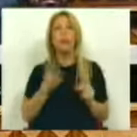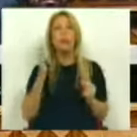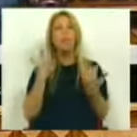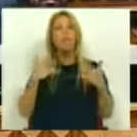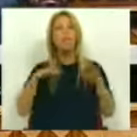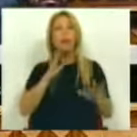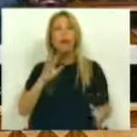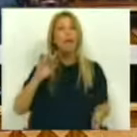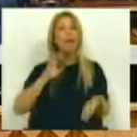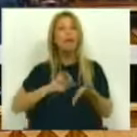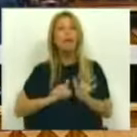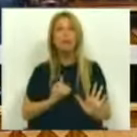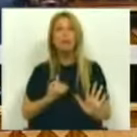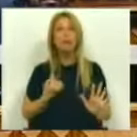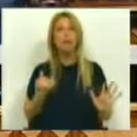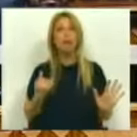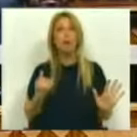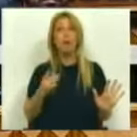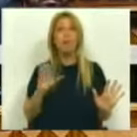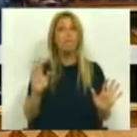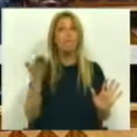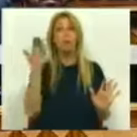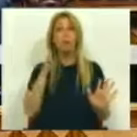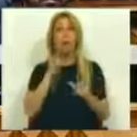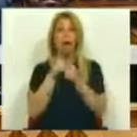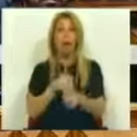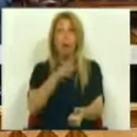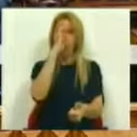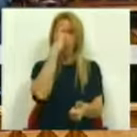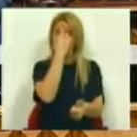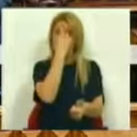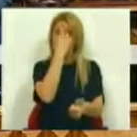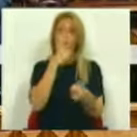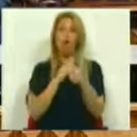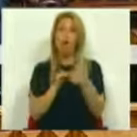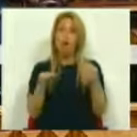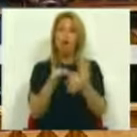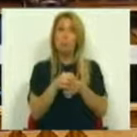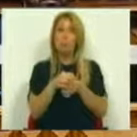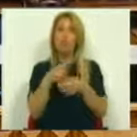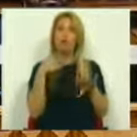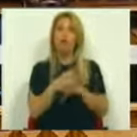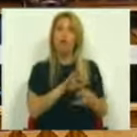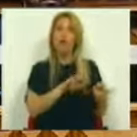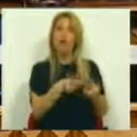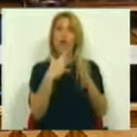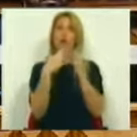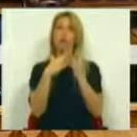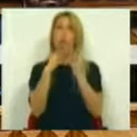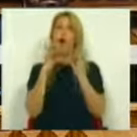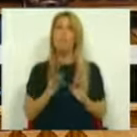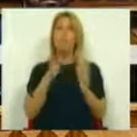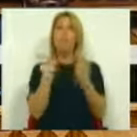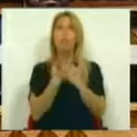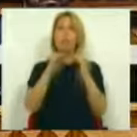sobretudo necessário acompanhar esse esforço de ajustamento com reformas verdadeiramente estruturais que nos sustentem